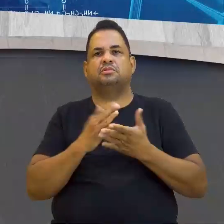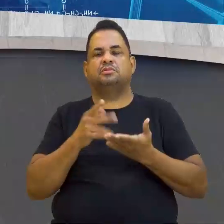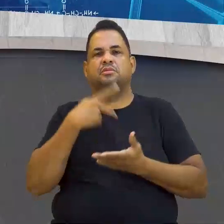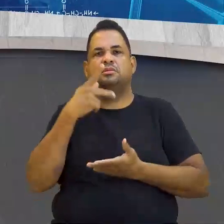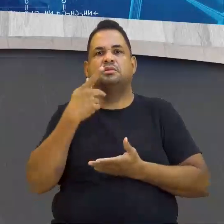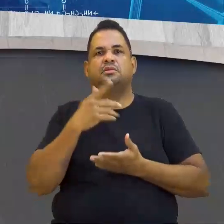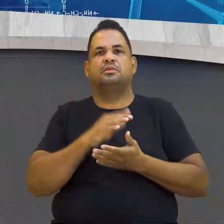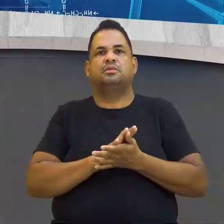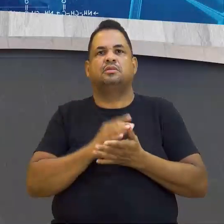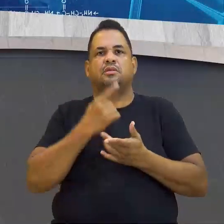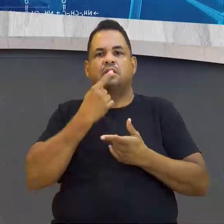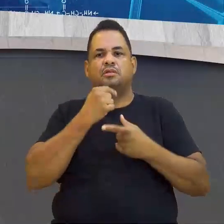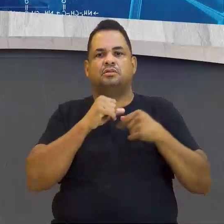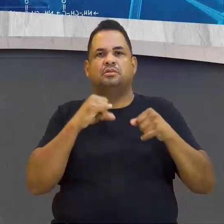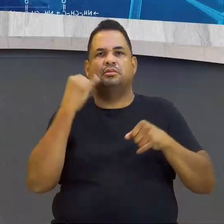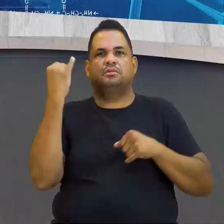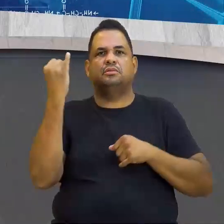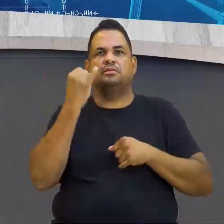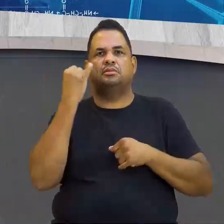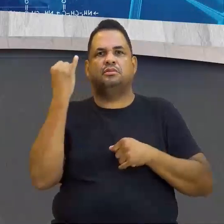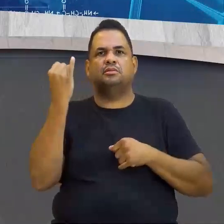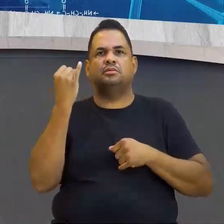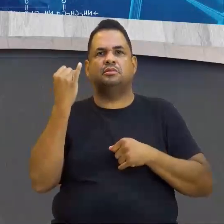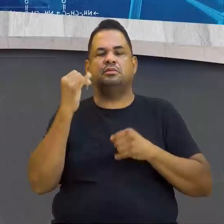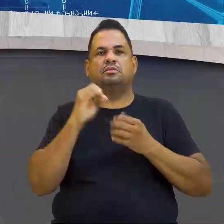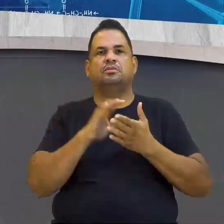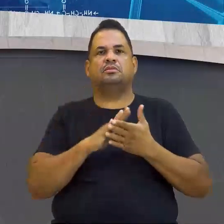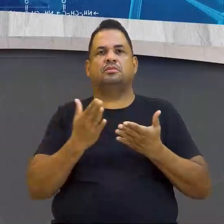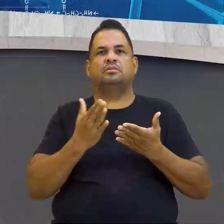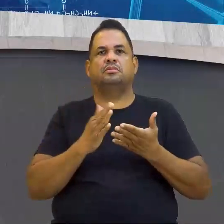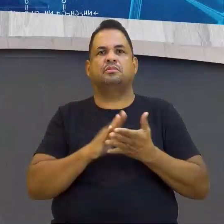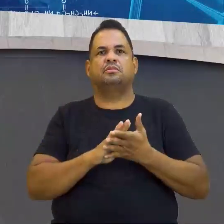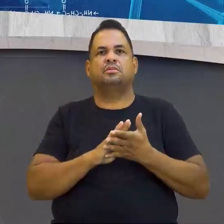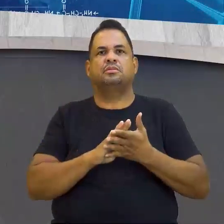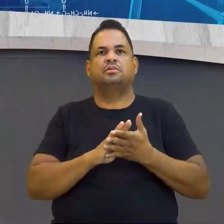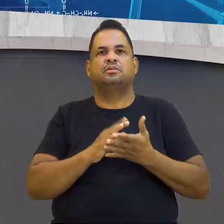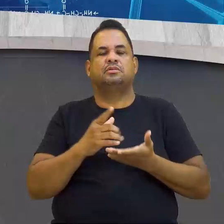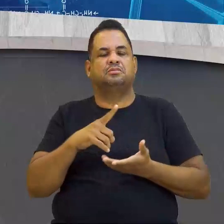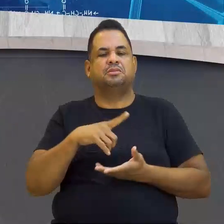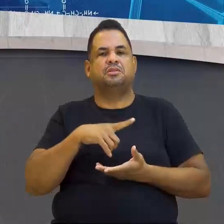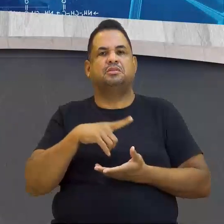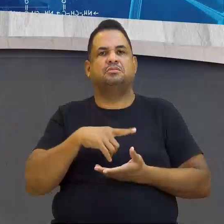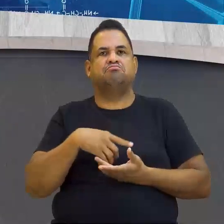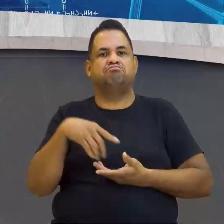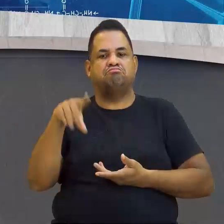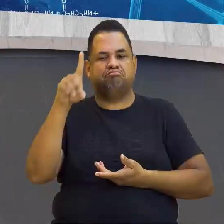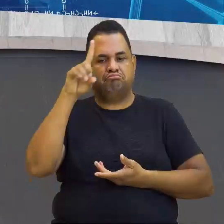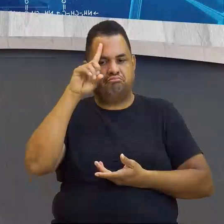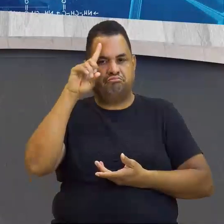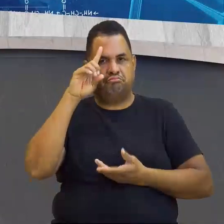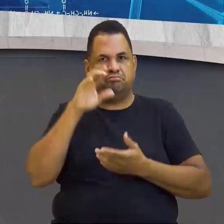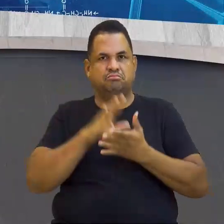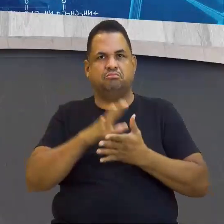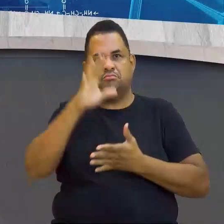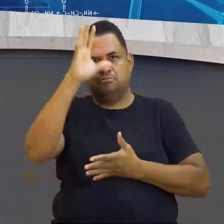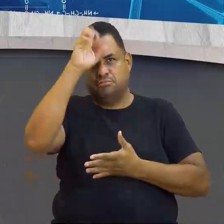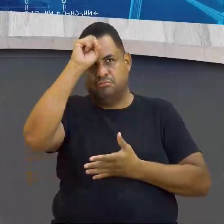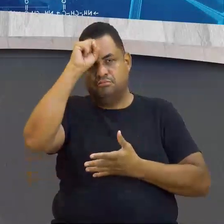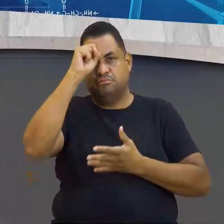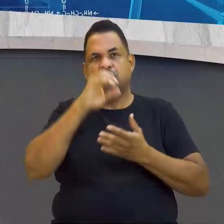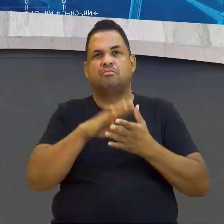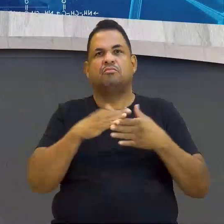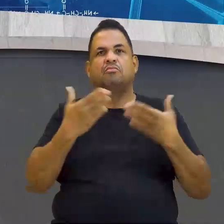sobre um sal muito importante e de grande abundância no nosso cotidiano. Vamos aprender também um